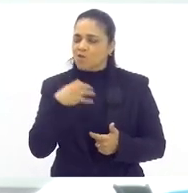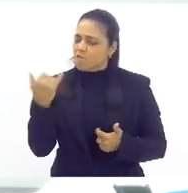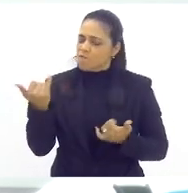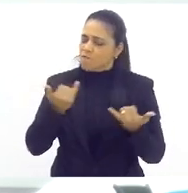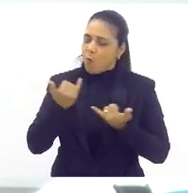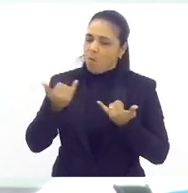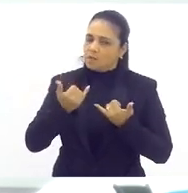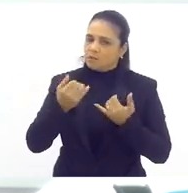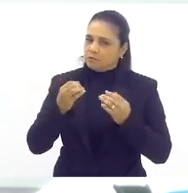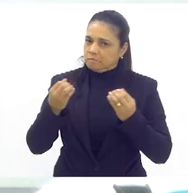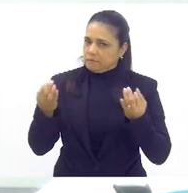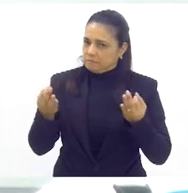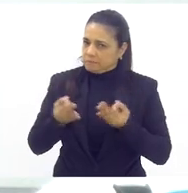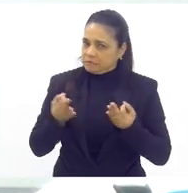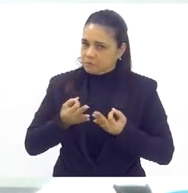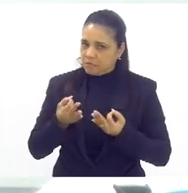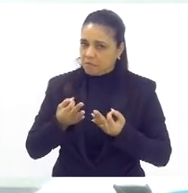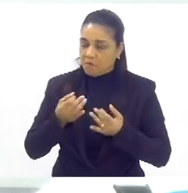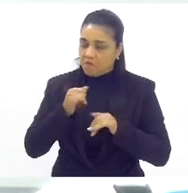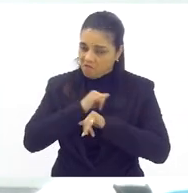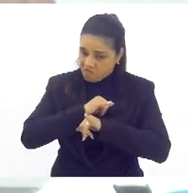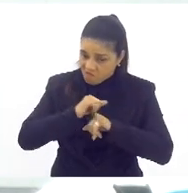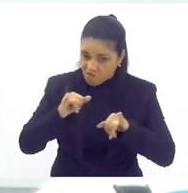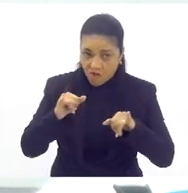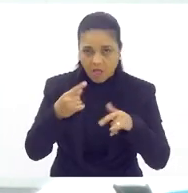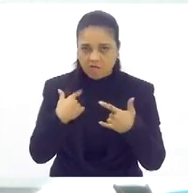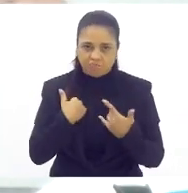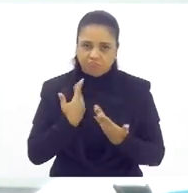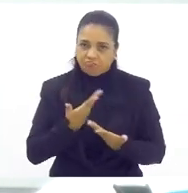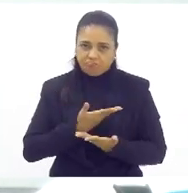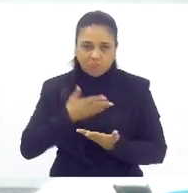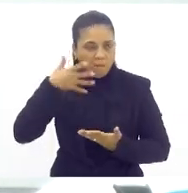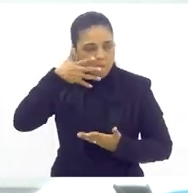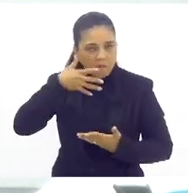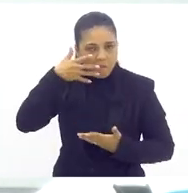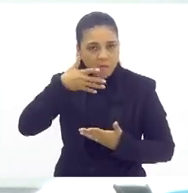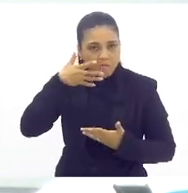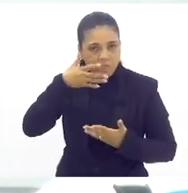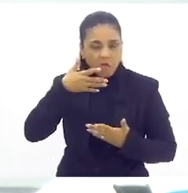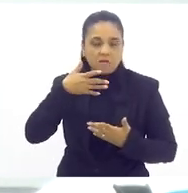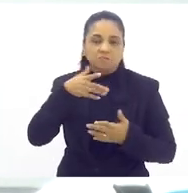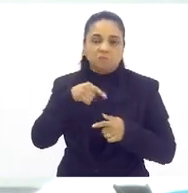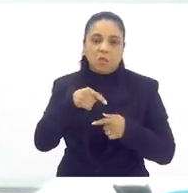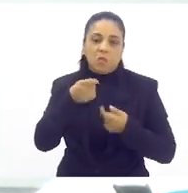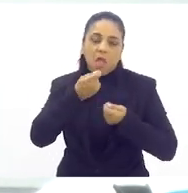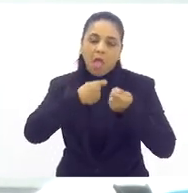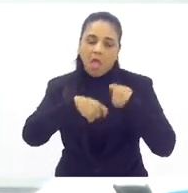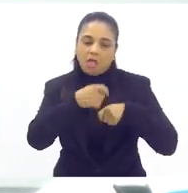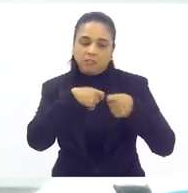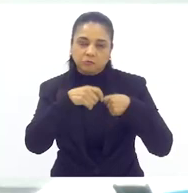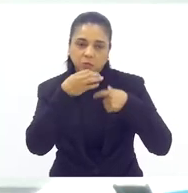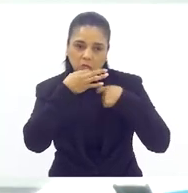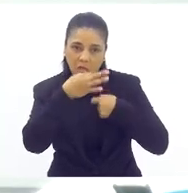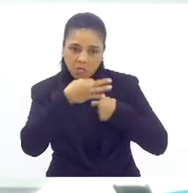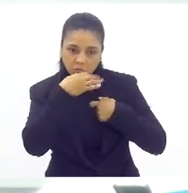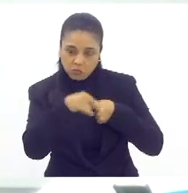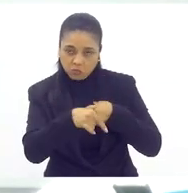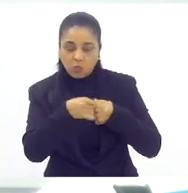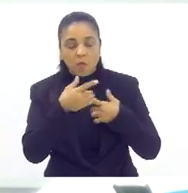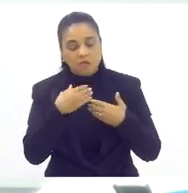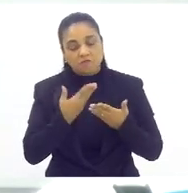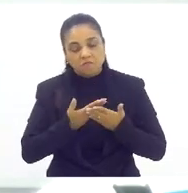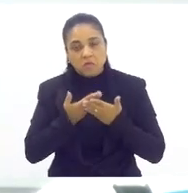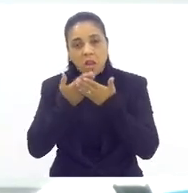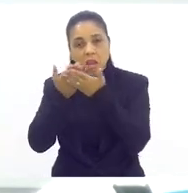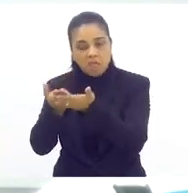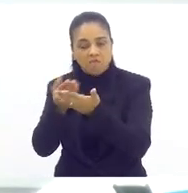suficientes para fazer alguma fala porque são demandas mais administrativas Mas nós vamos levar isso para